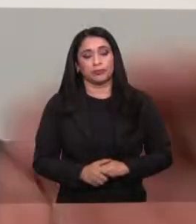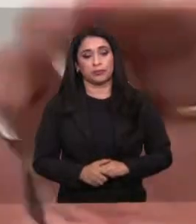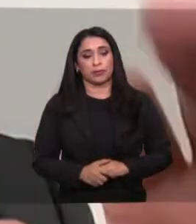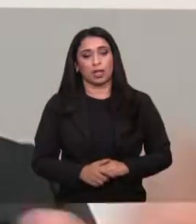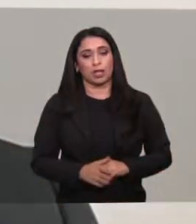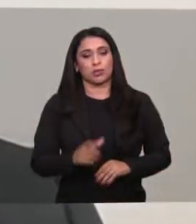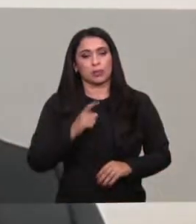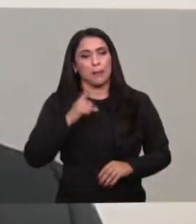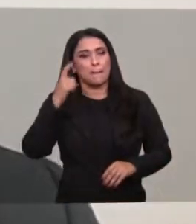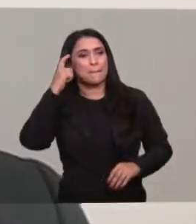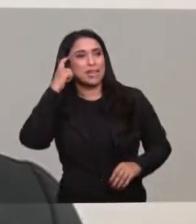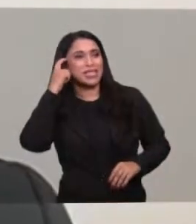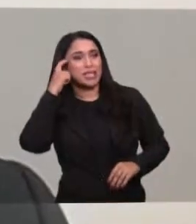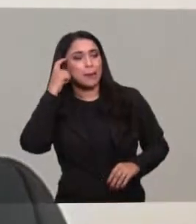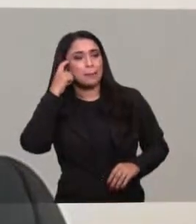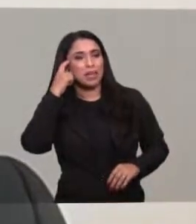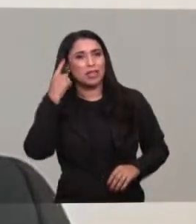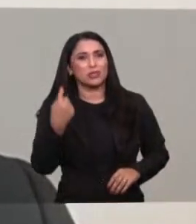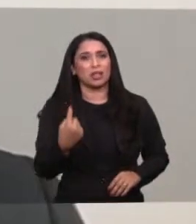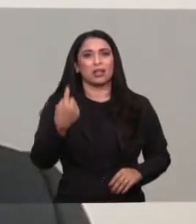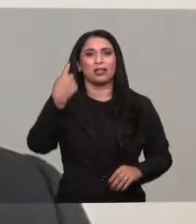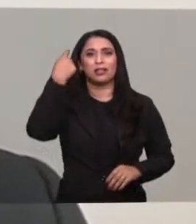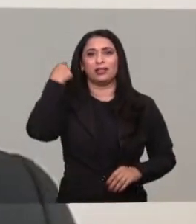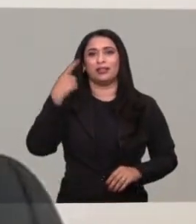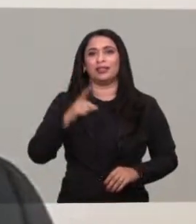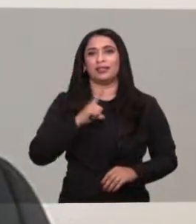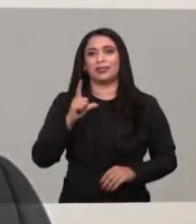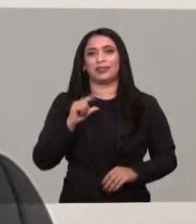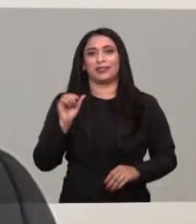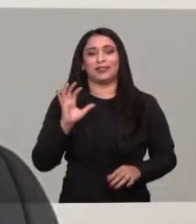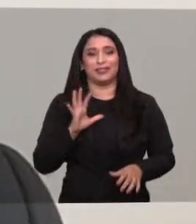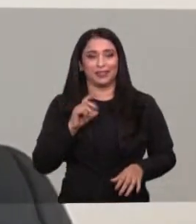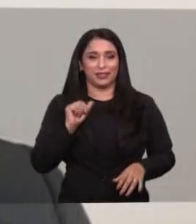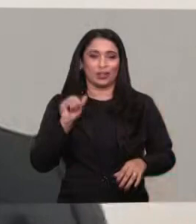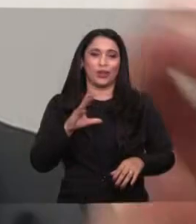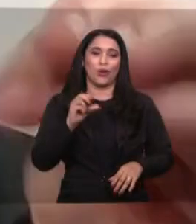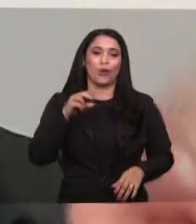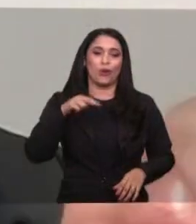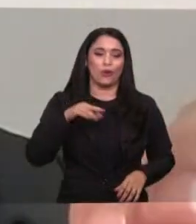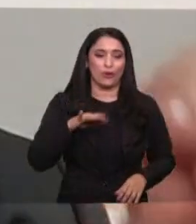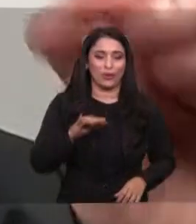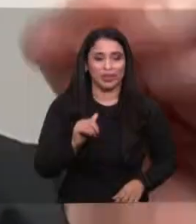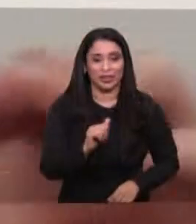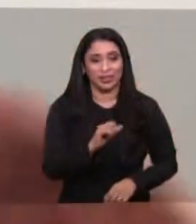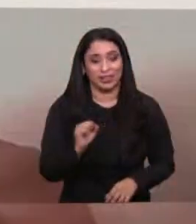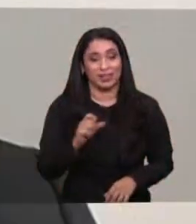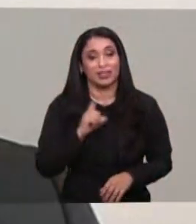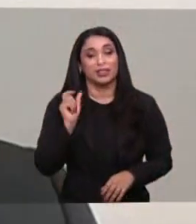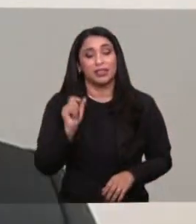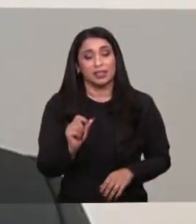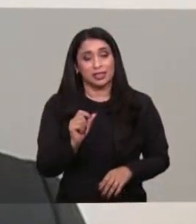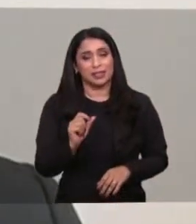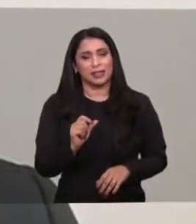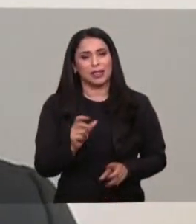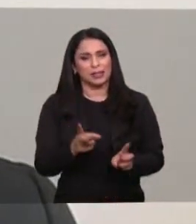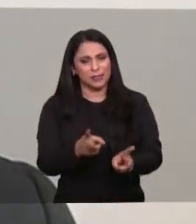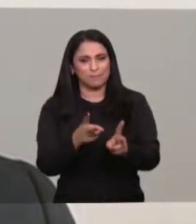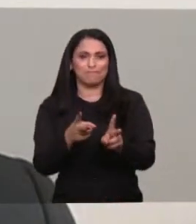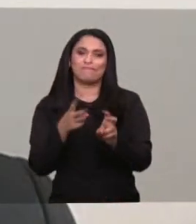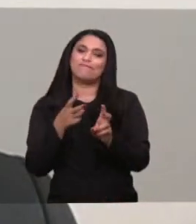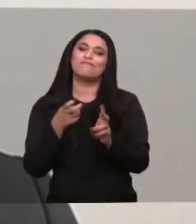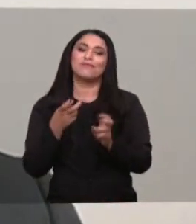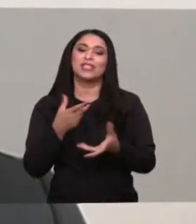dogmas que dominaram a Península Ibérica e suas colônias. E esse impacto é diretamente